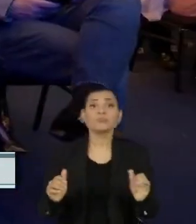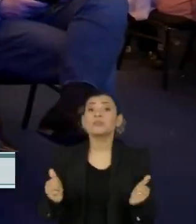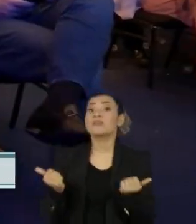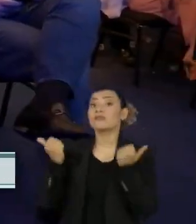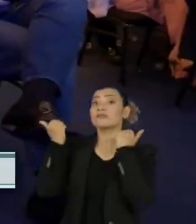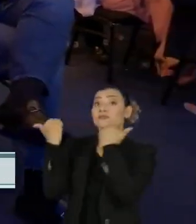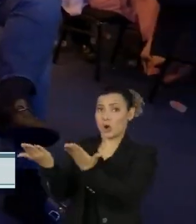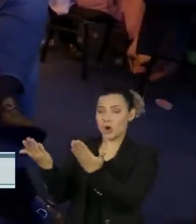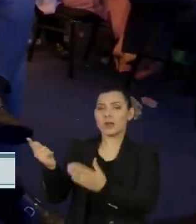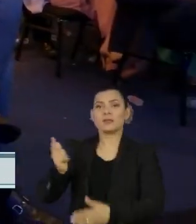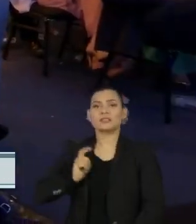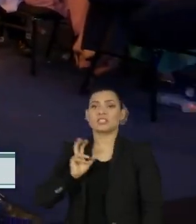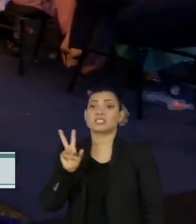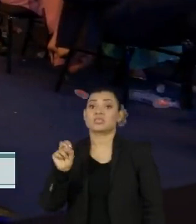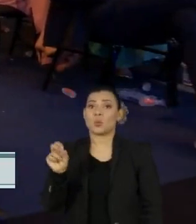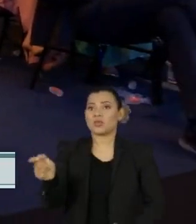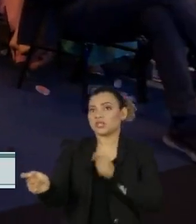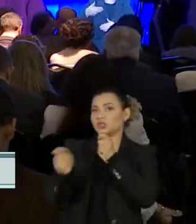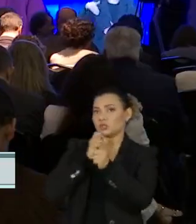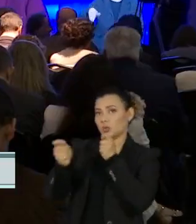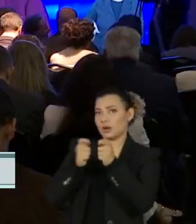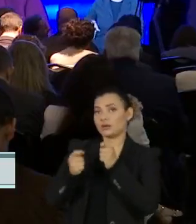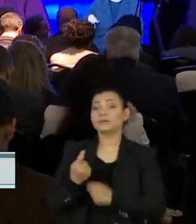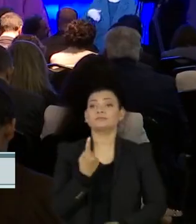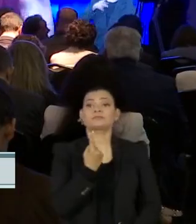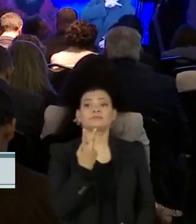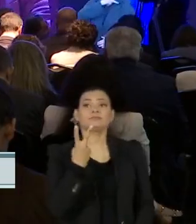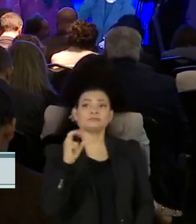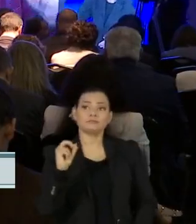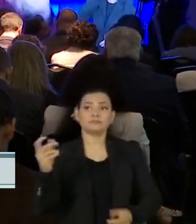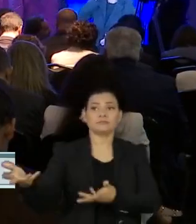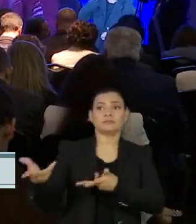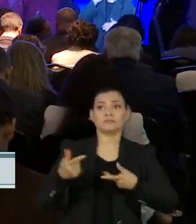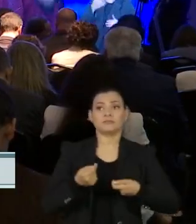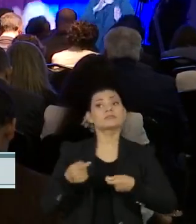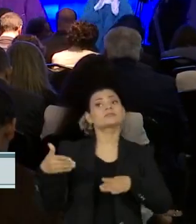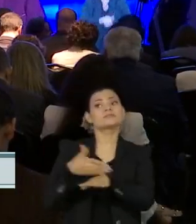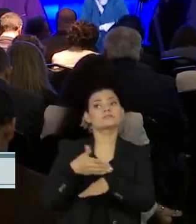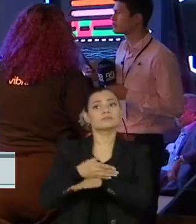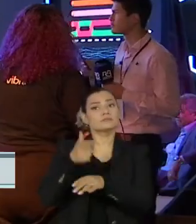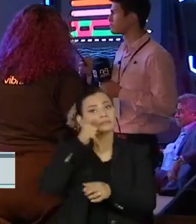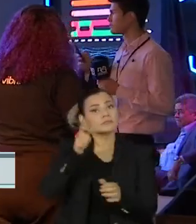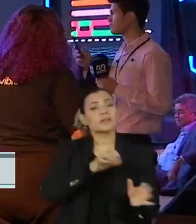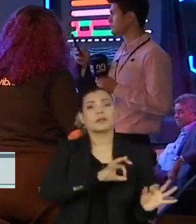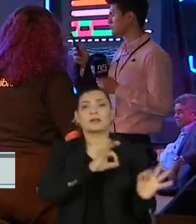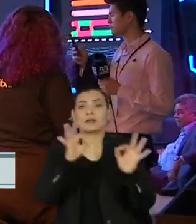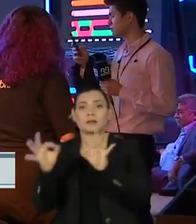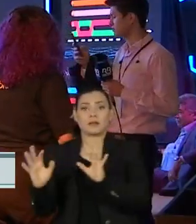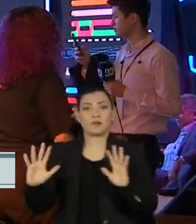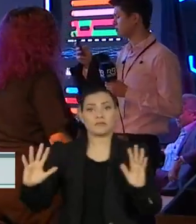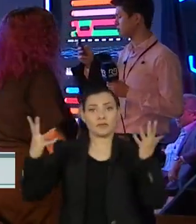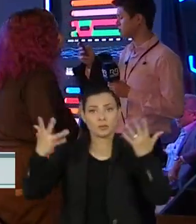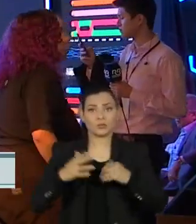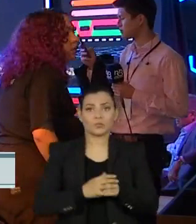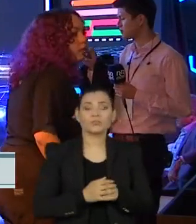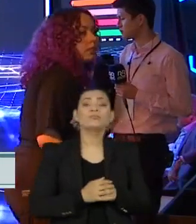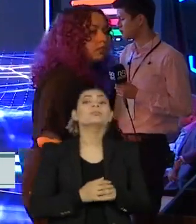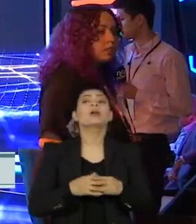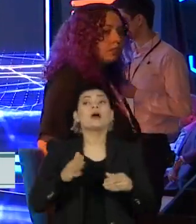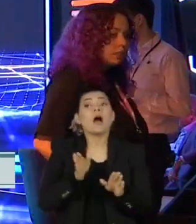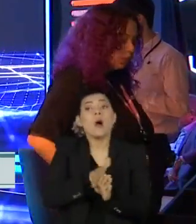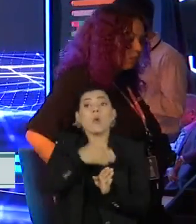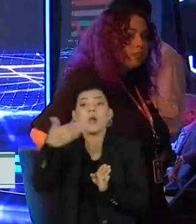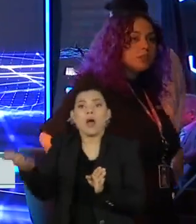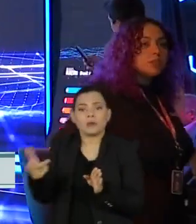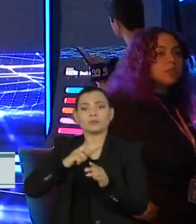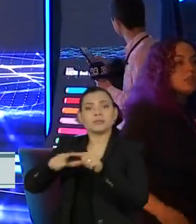fora, cerca de 50 jornalistas e 120 convidados acompanharam o evento. No estúdio, ao lado do debate, foi